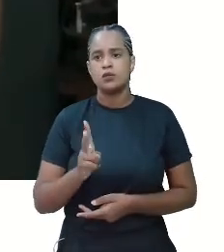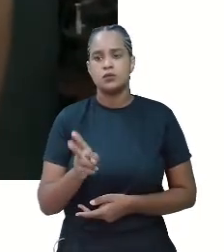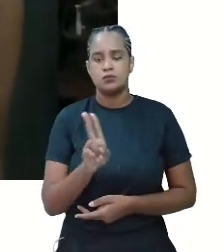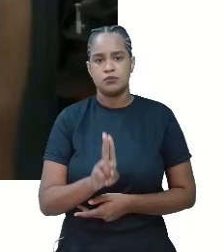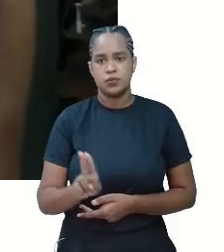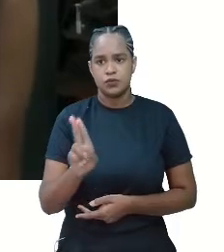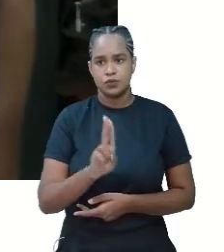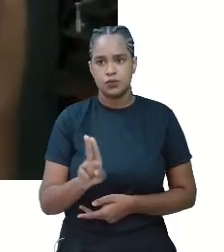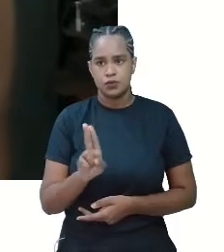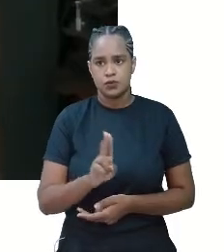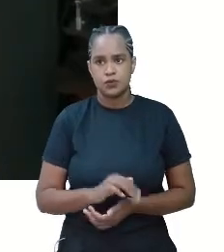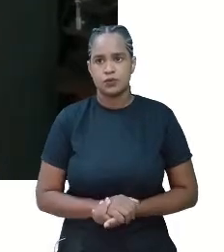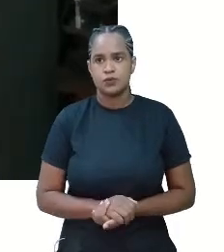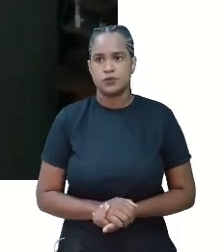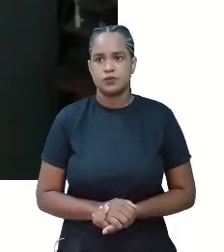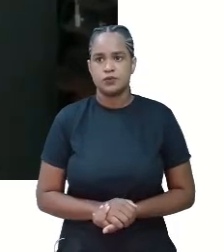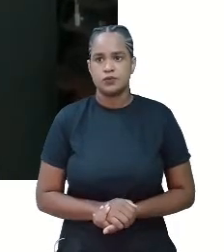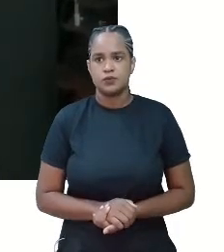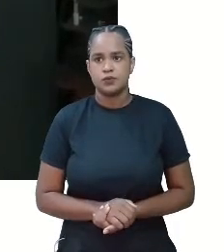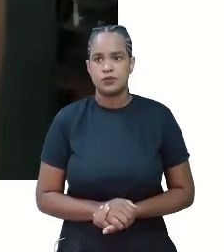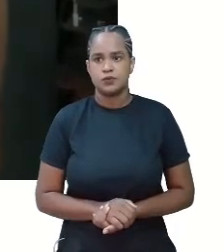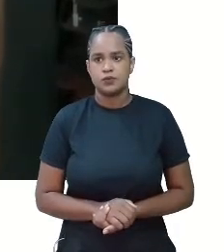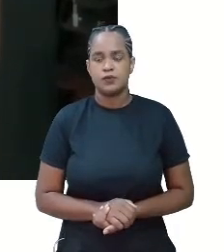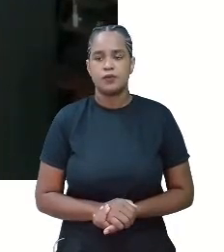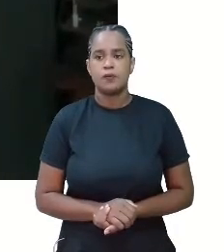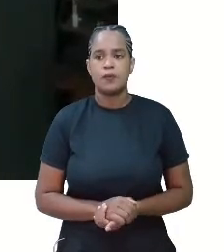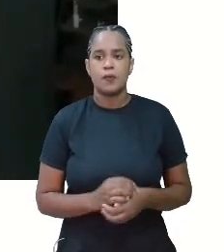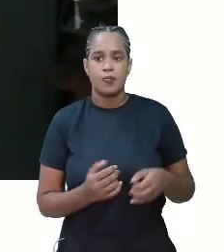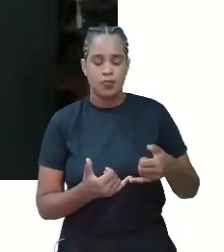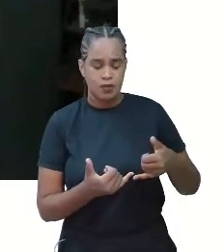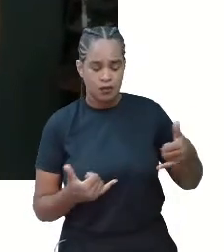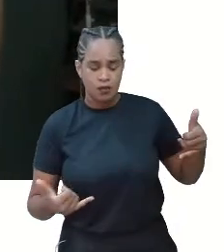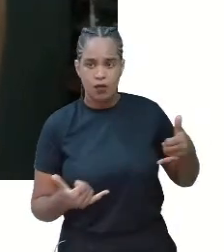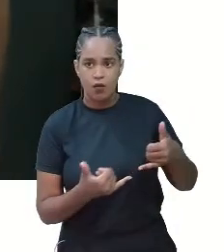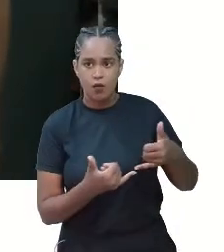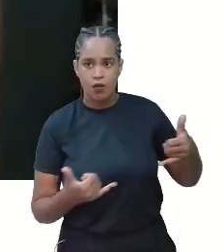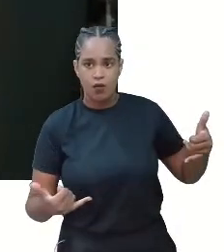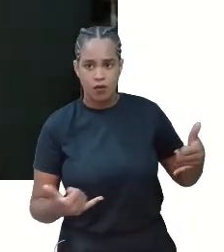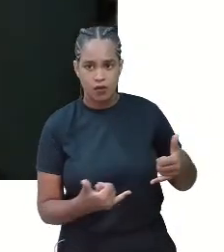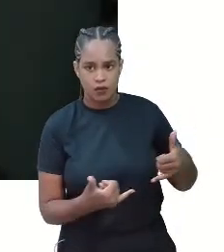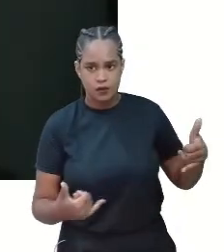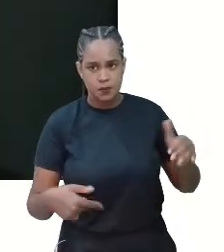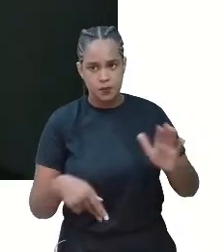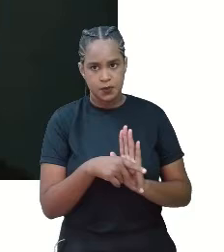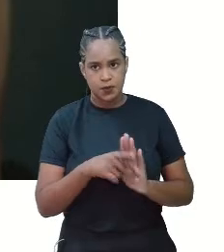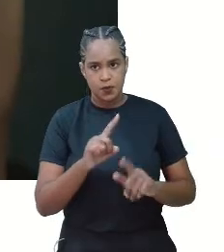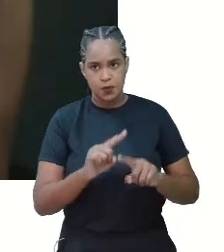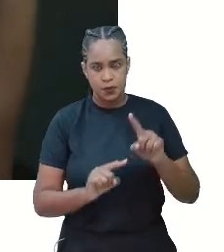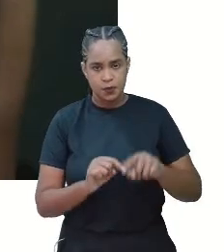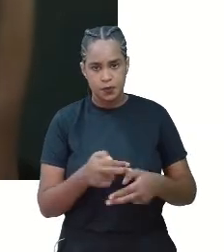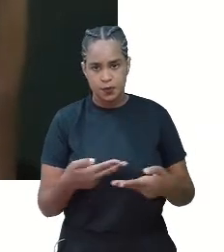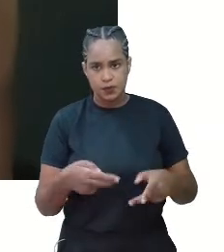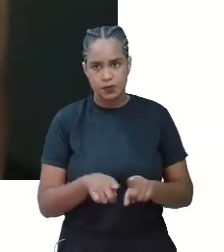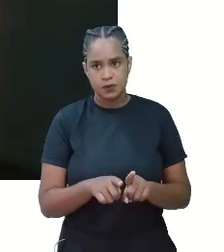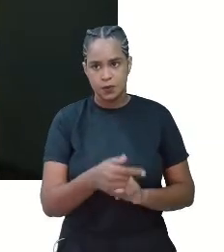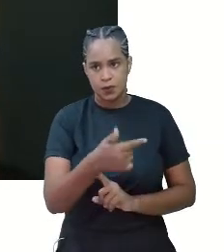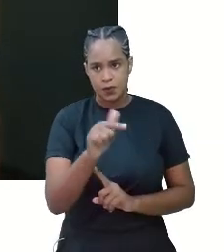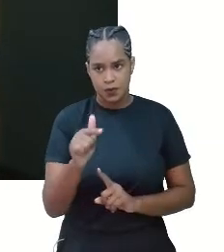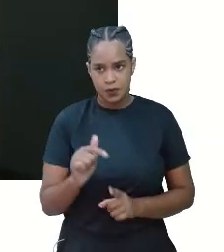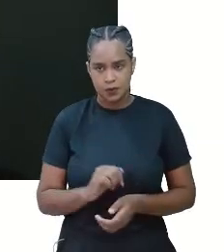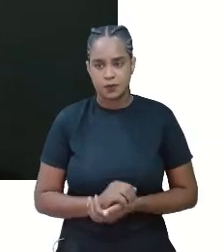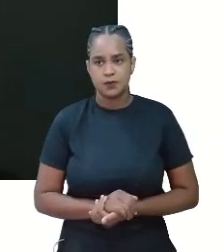né, nos instrumentos musicais em gerais, de cordas e em outros, né? Aí eu dei o